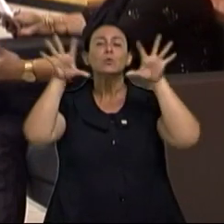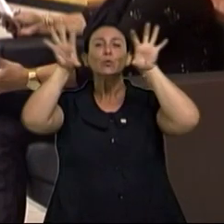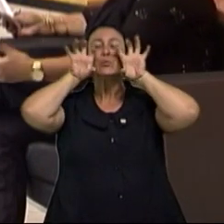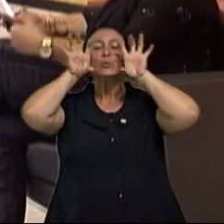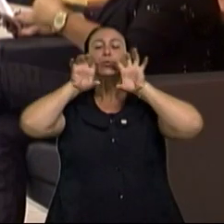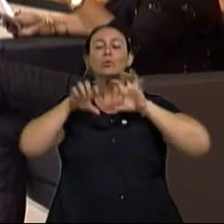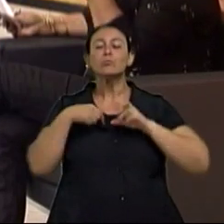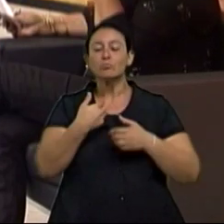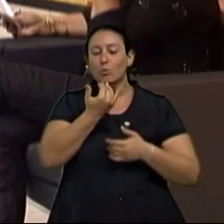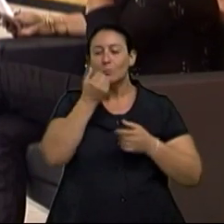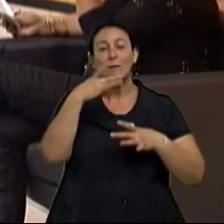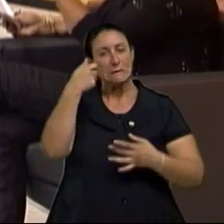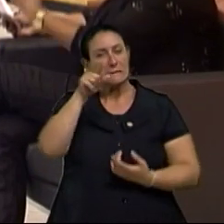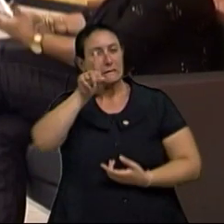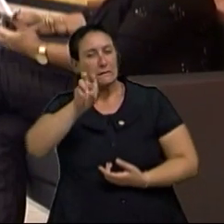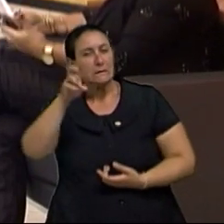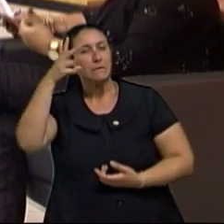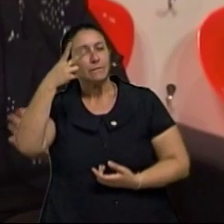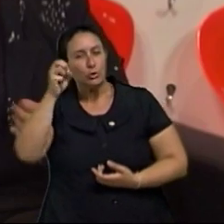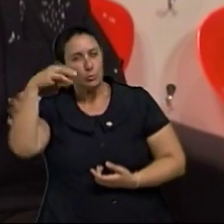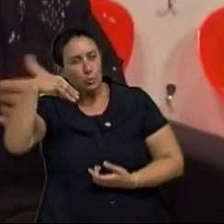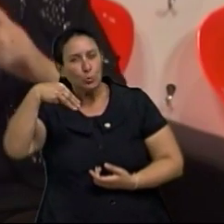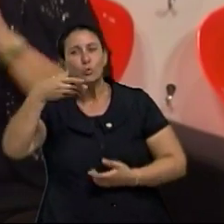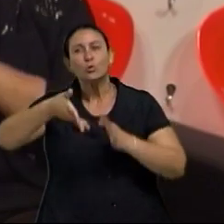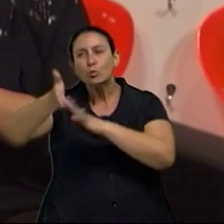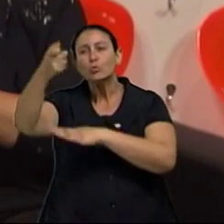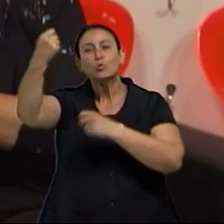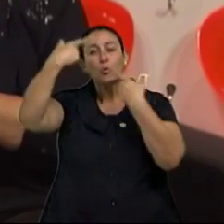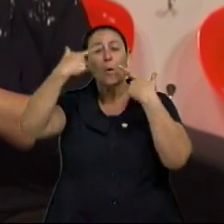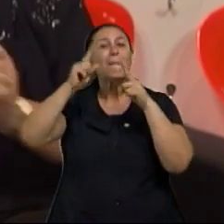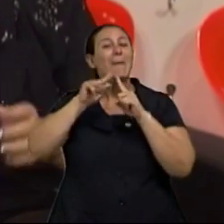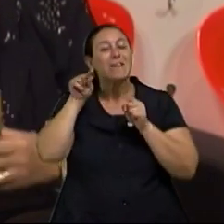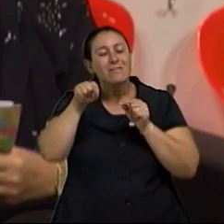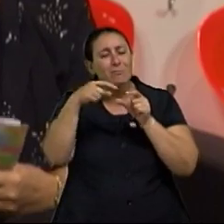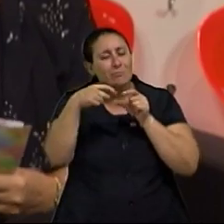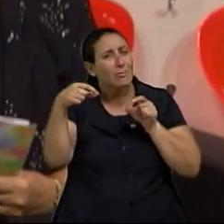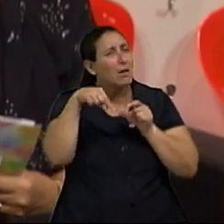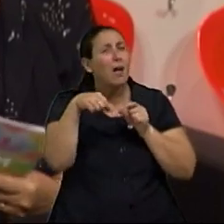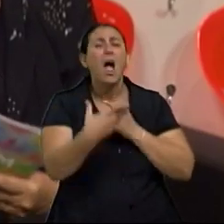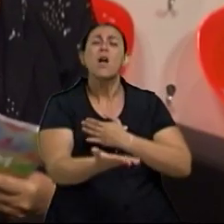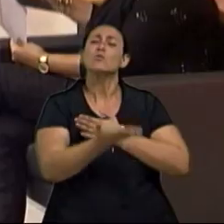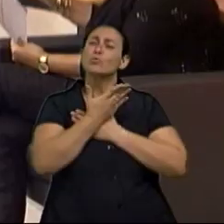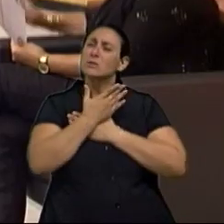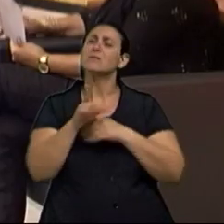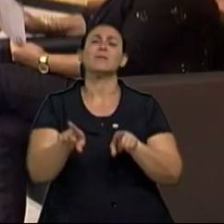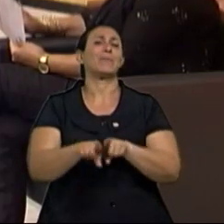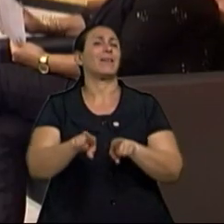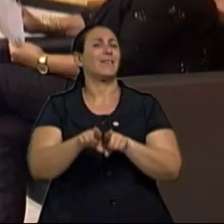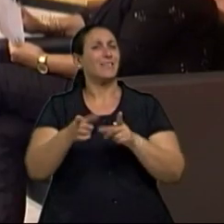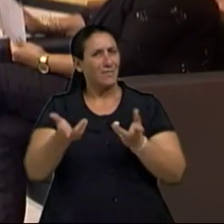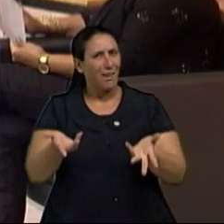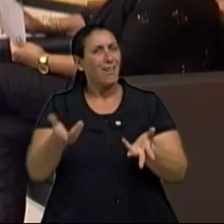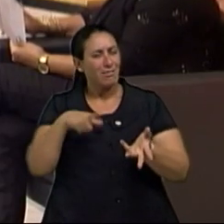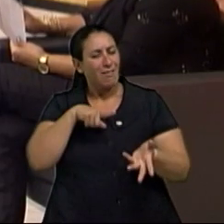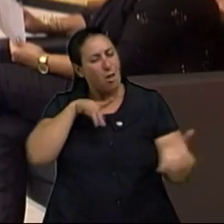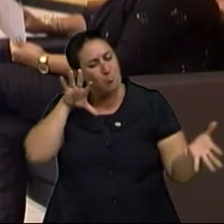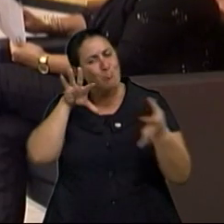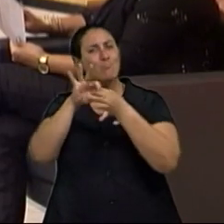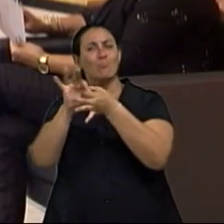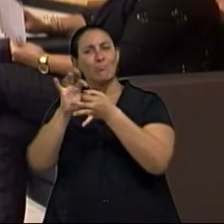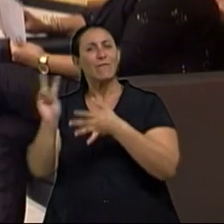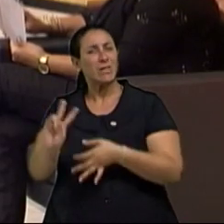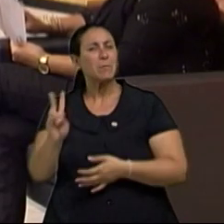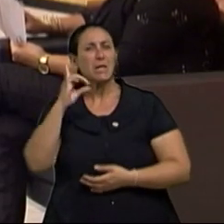tomar os 15, 20 minutos de sol, tem que comer outros alimentos, mas aquela porçãozinha do chocolate... que já tem a vitamina D,